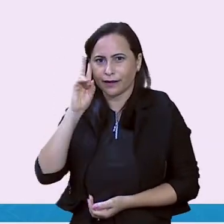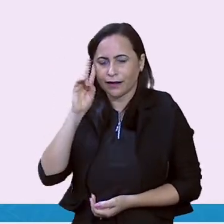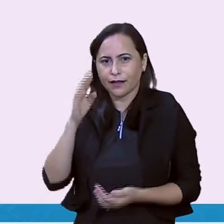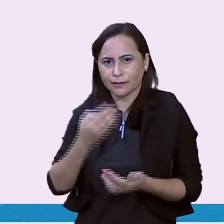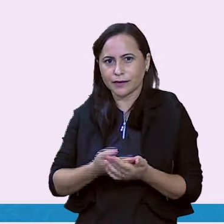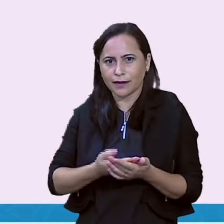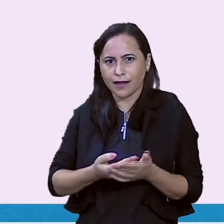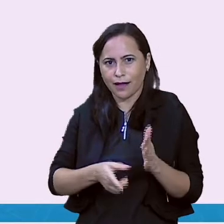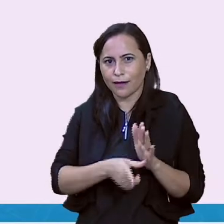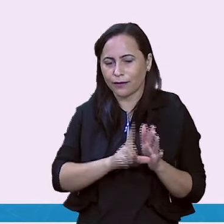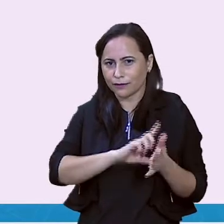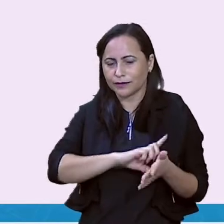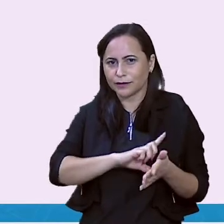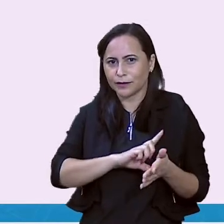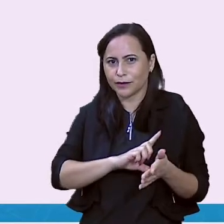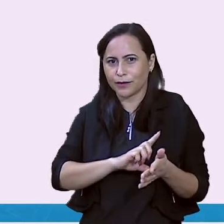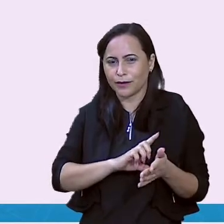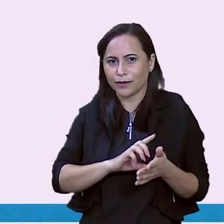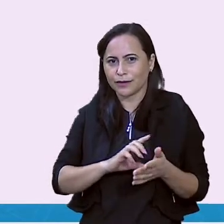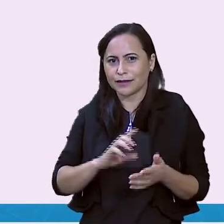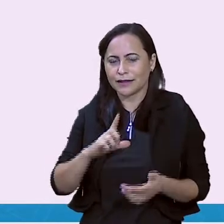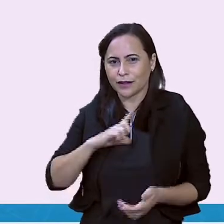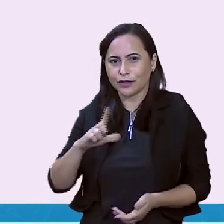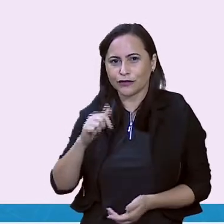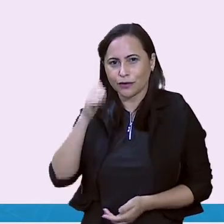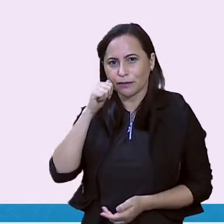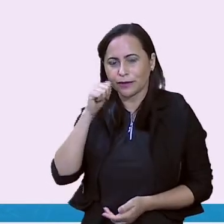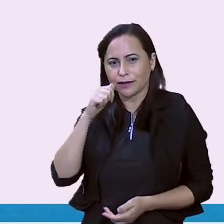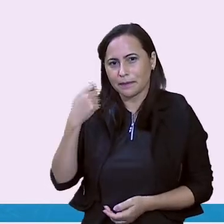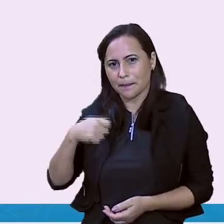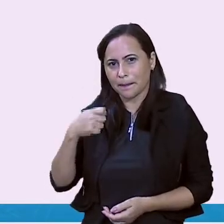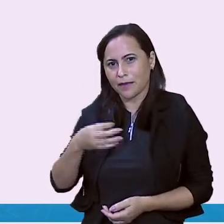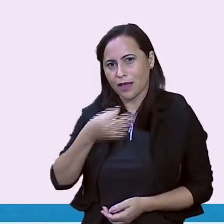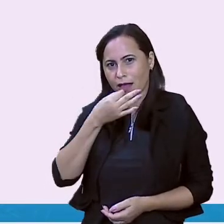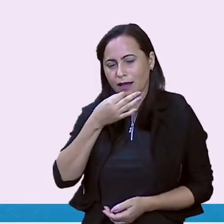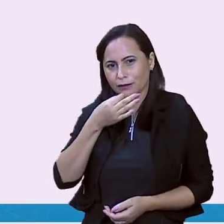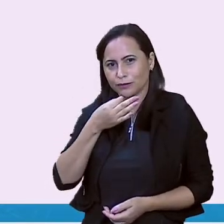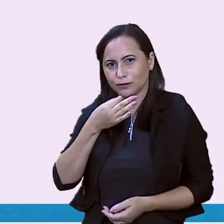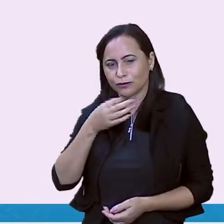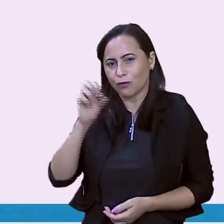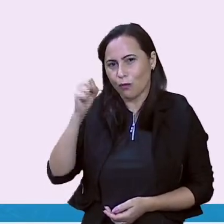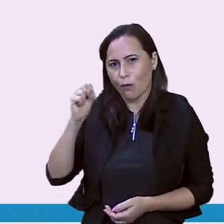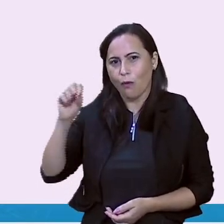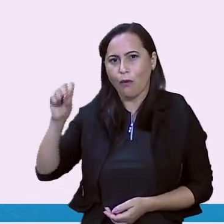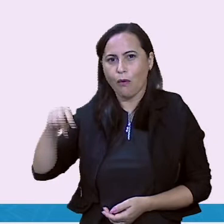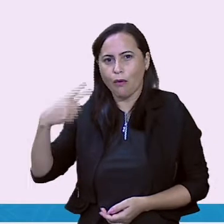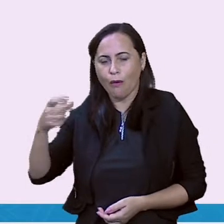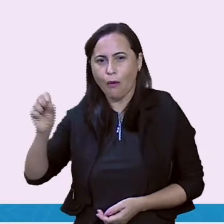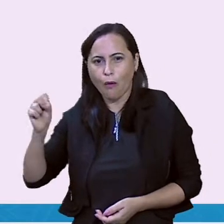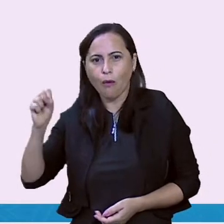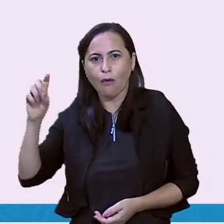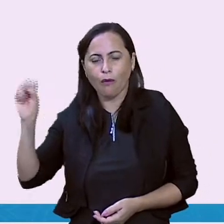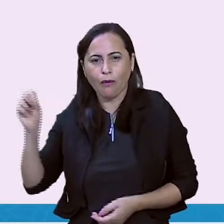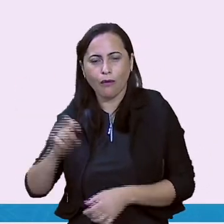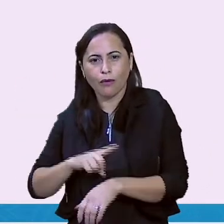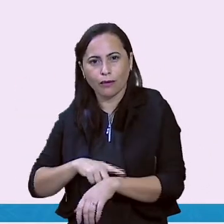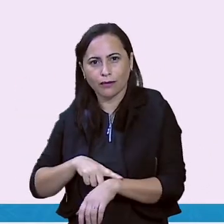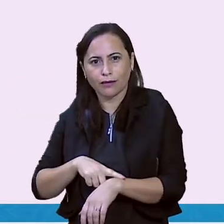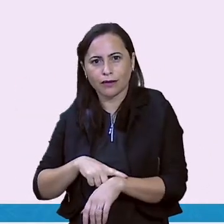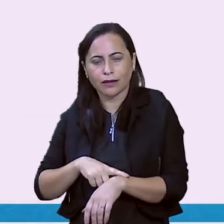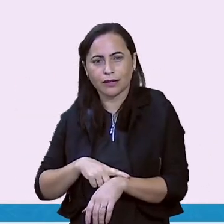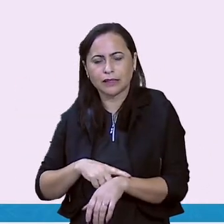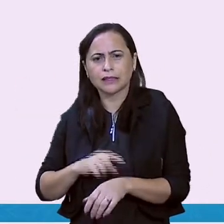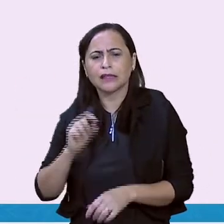que eu falei que tinha uma situação, problema da menina que tinha que tomar um antibiótico de 8 em 8 horas? Qual instrumento que ela utilizou